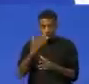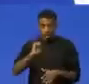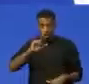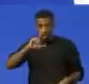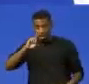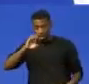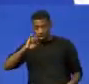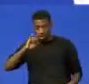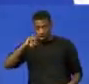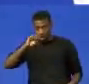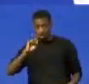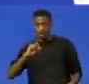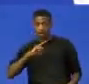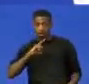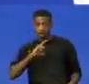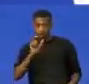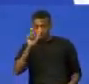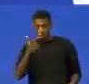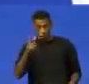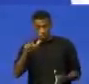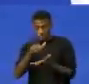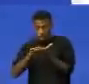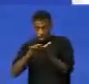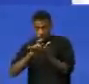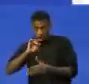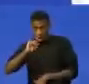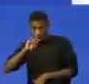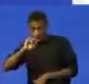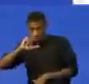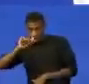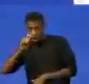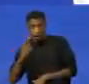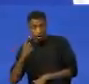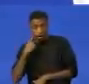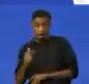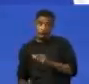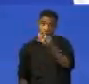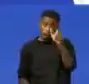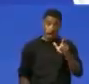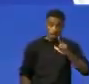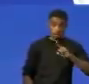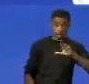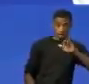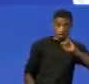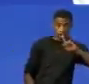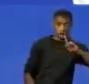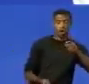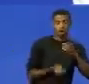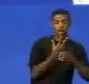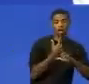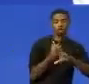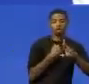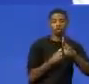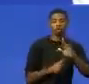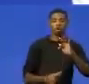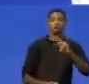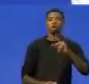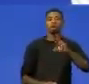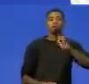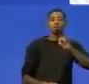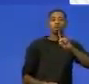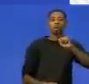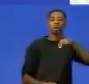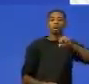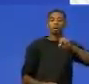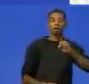que é o lado da dupla sem o radical, e forma a propanona, que é o lado da dupla com o radical. Então,